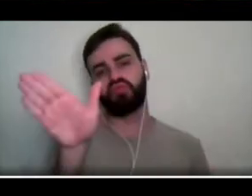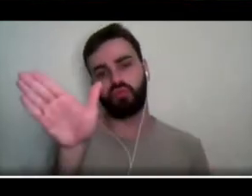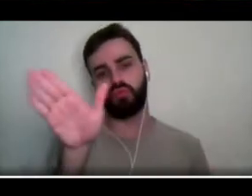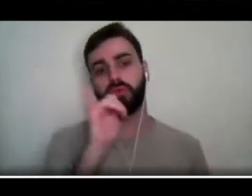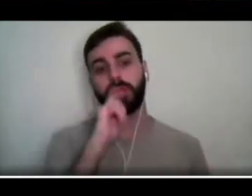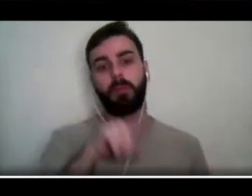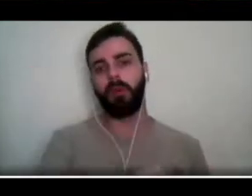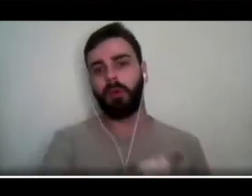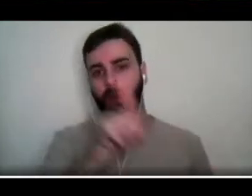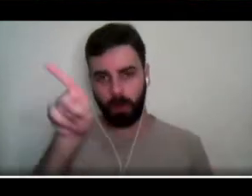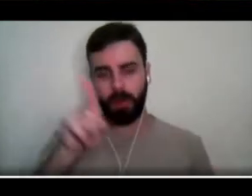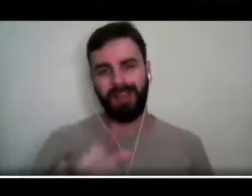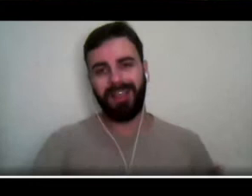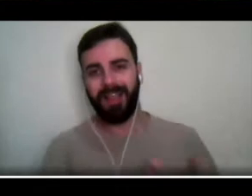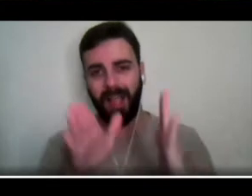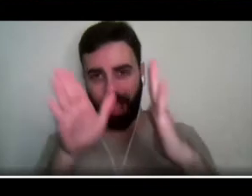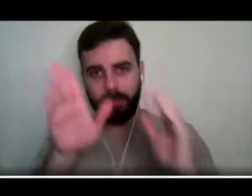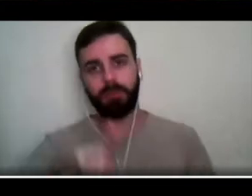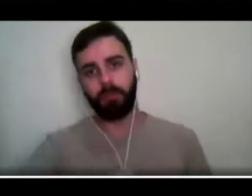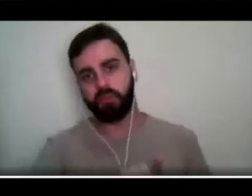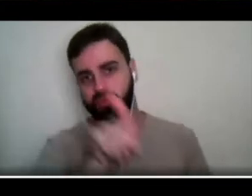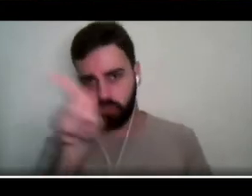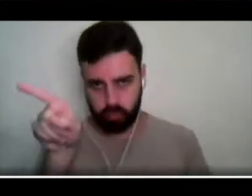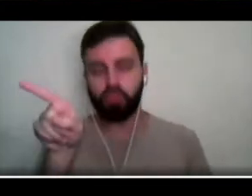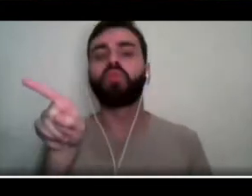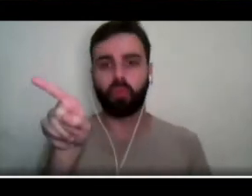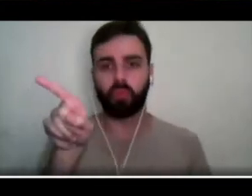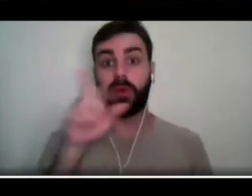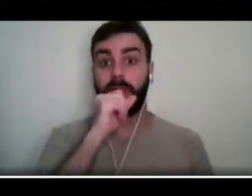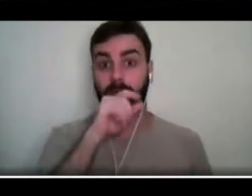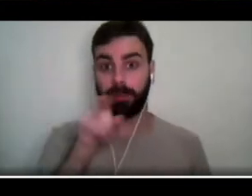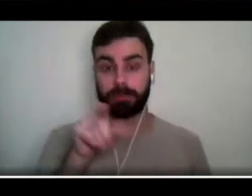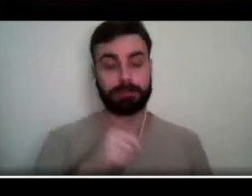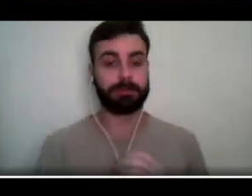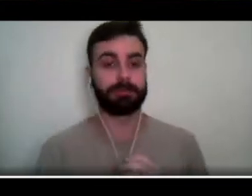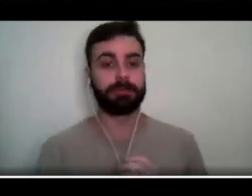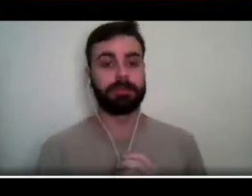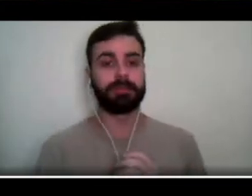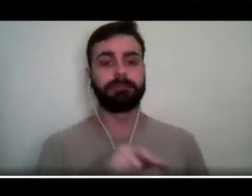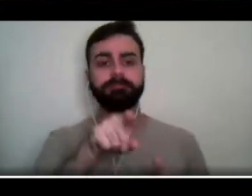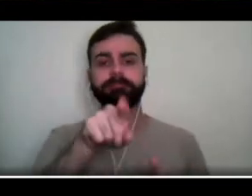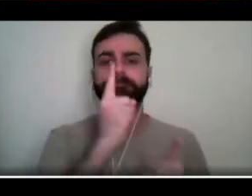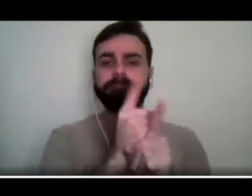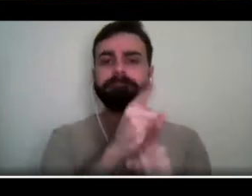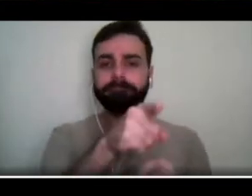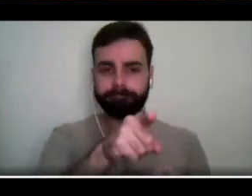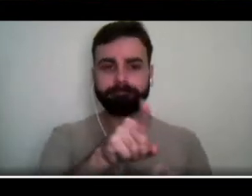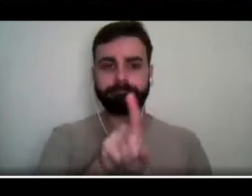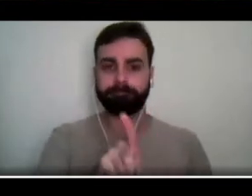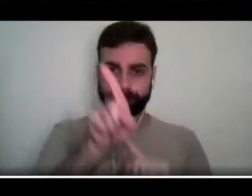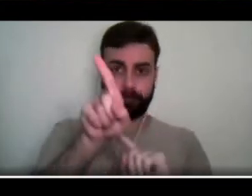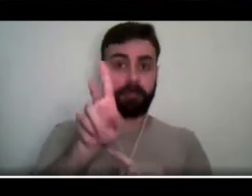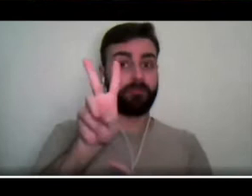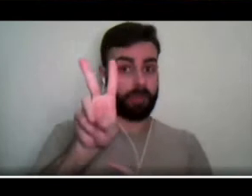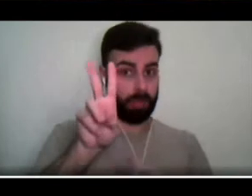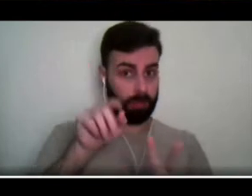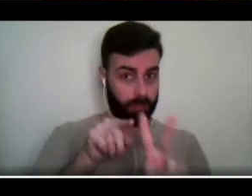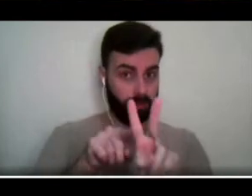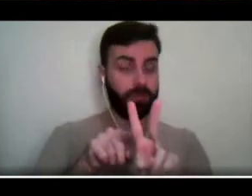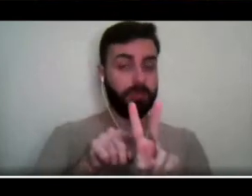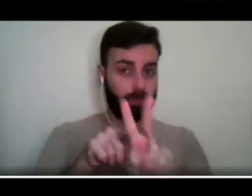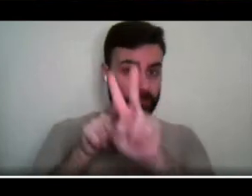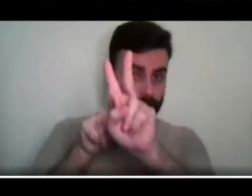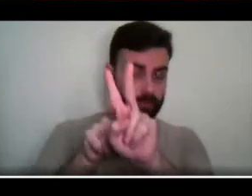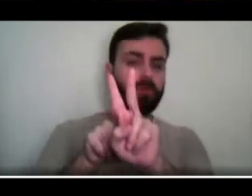linha laranja, certo? Então, aqui nesse ponto, você tem o vetor velocidade e